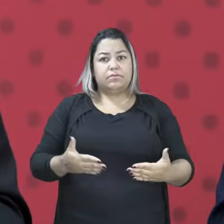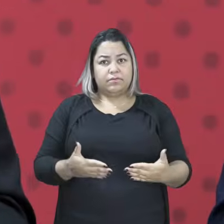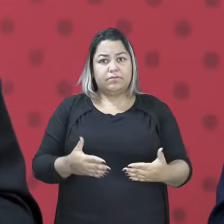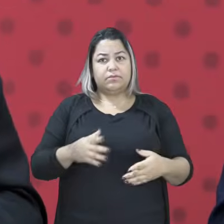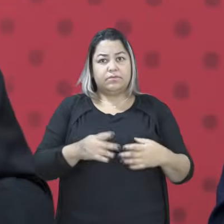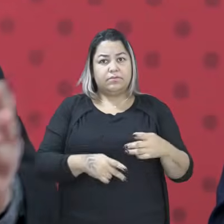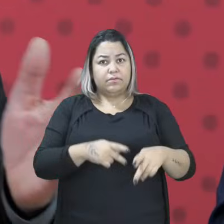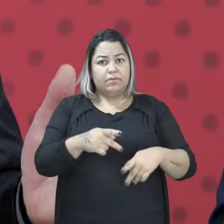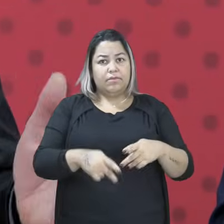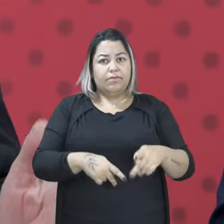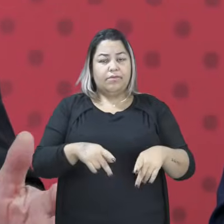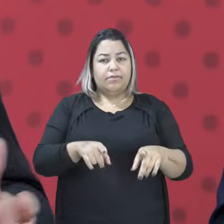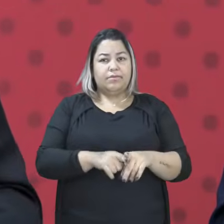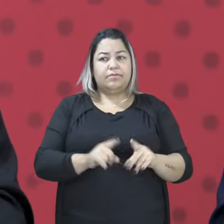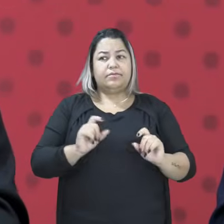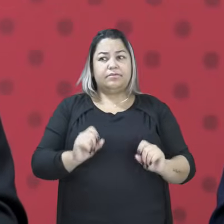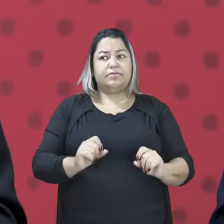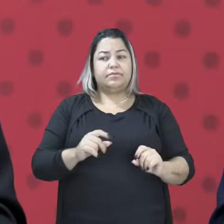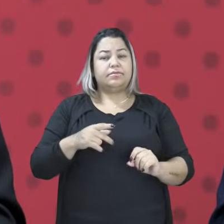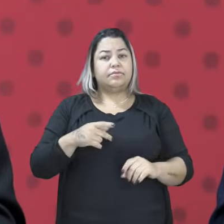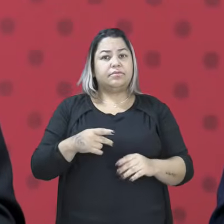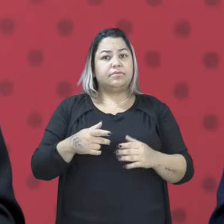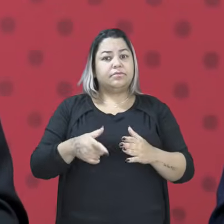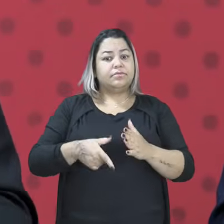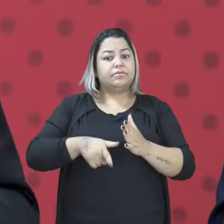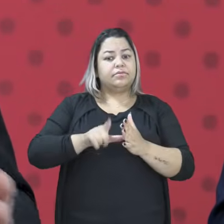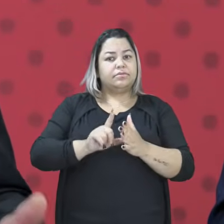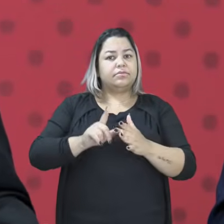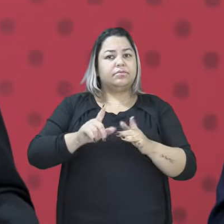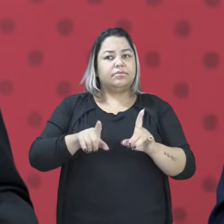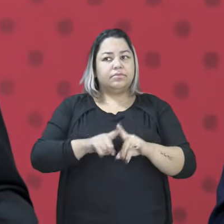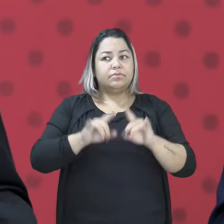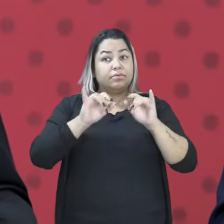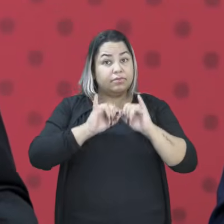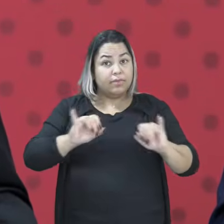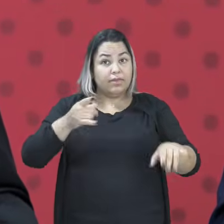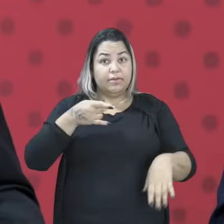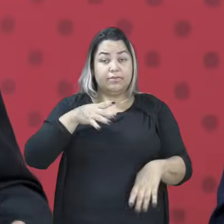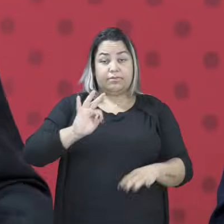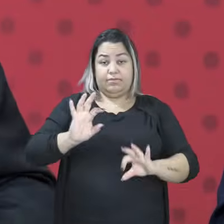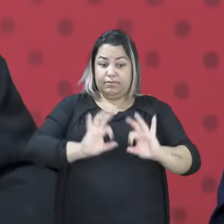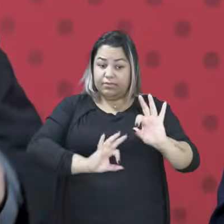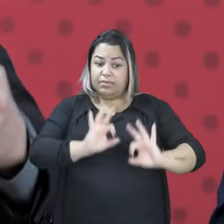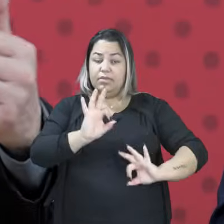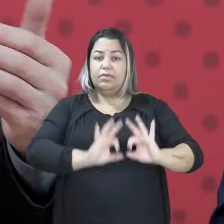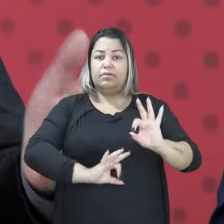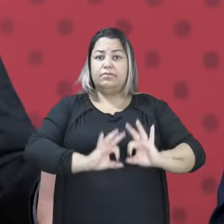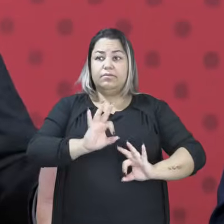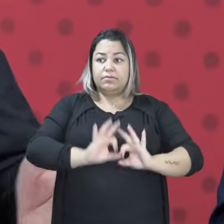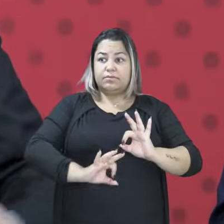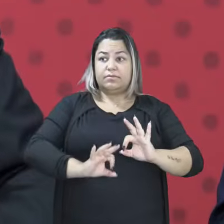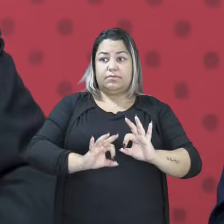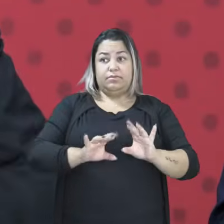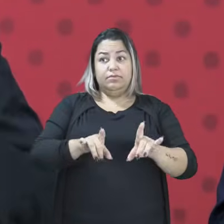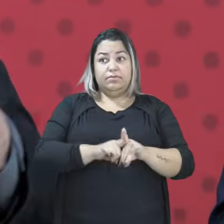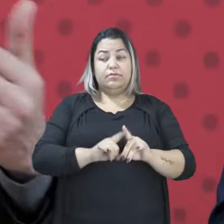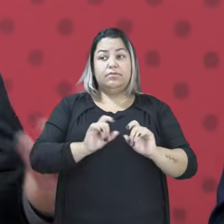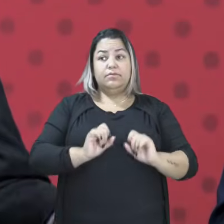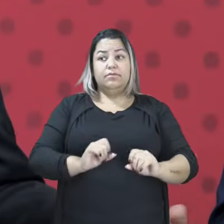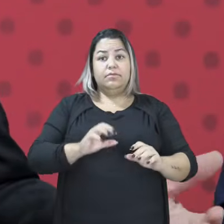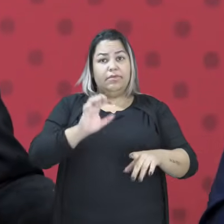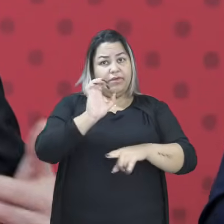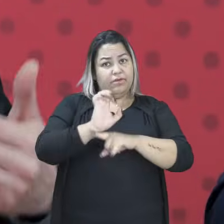estamos em pré-campanha, e o PT está se preparando para isso, né? Nos palanques nos